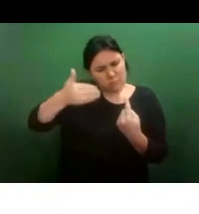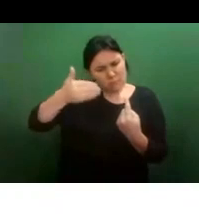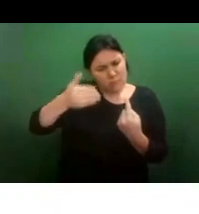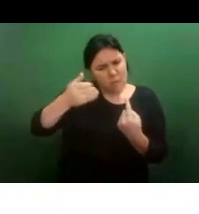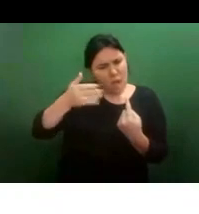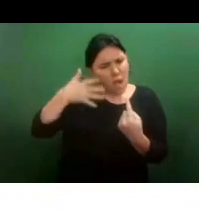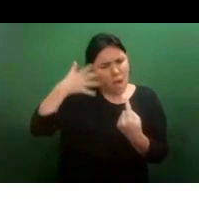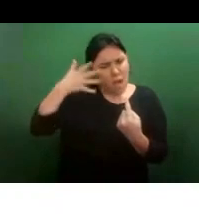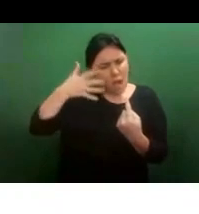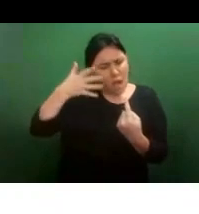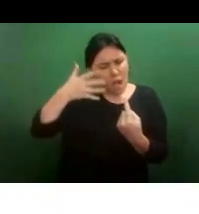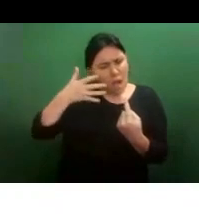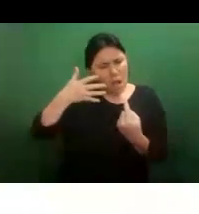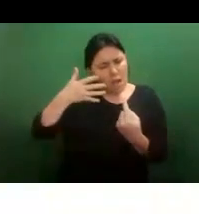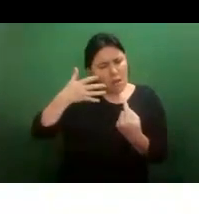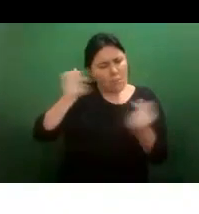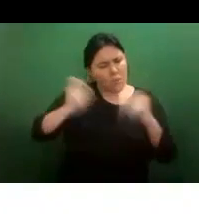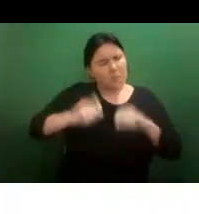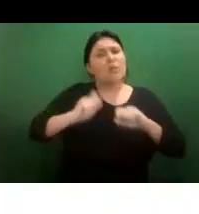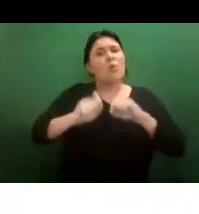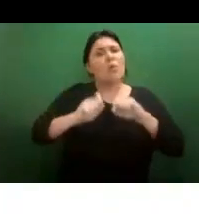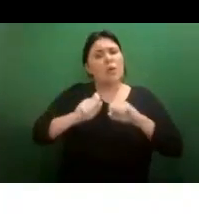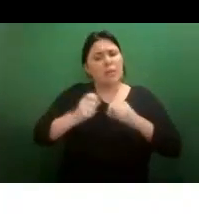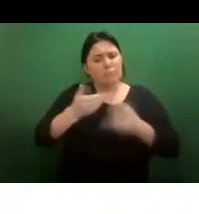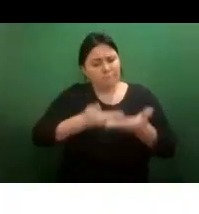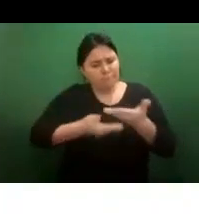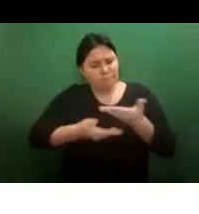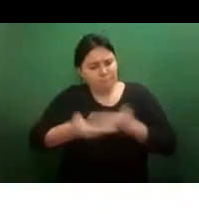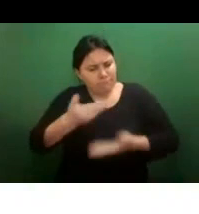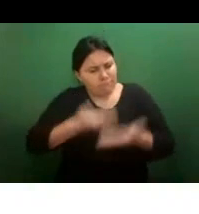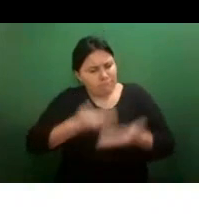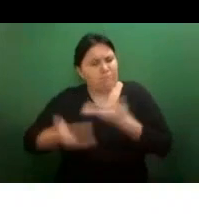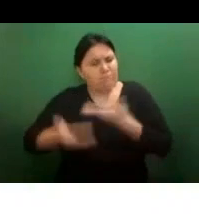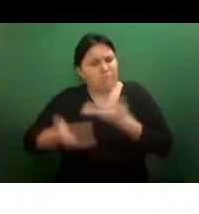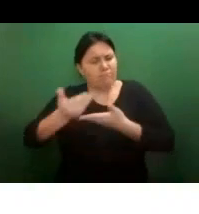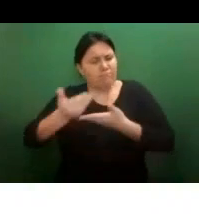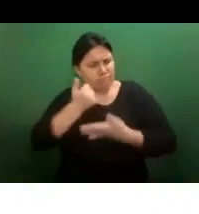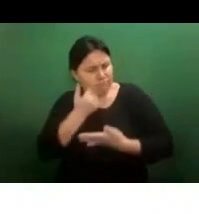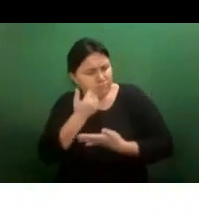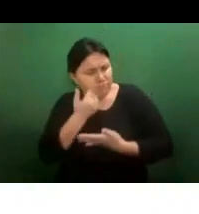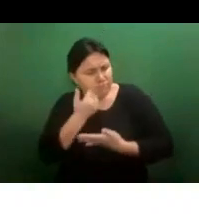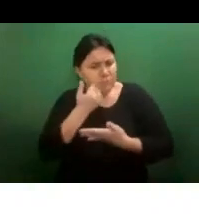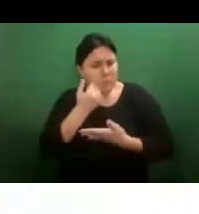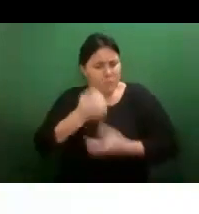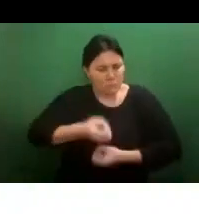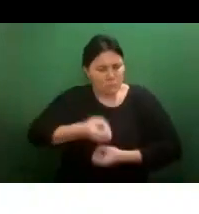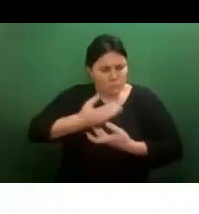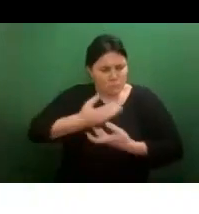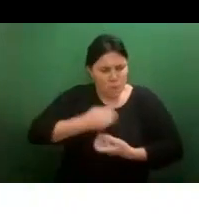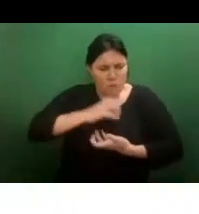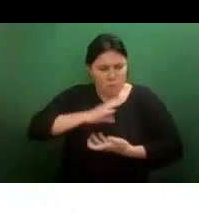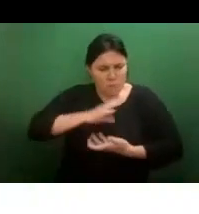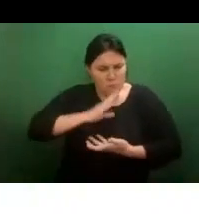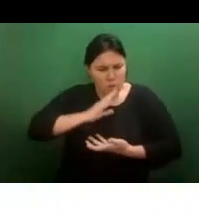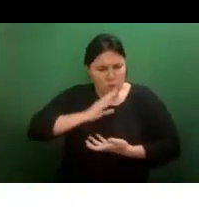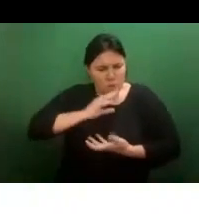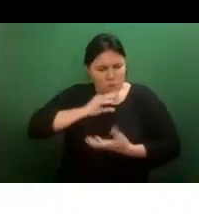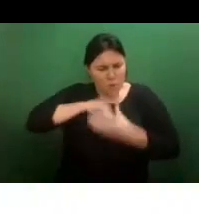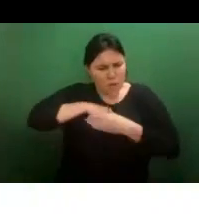potencial daqueles momentos de trocas, as ricas discussões, mas principalmente o quanto é